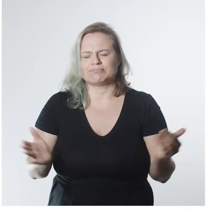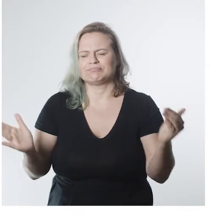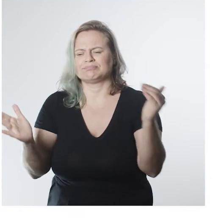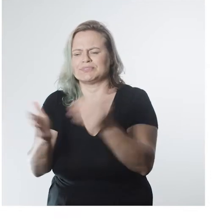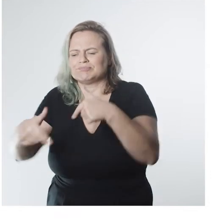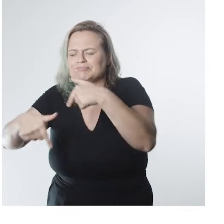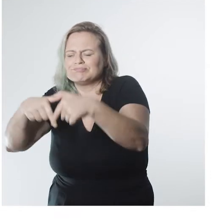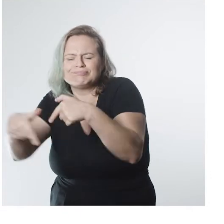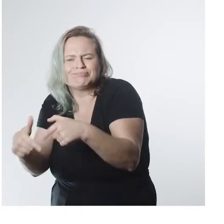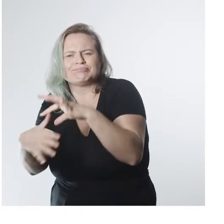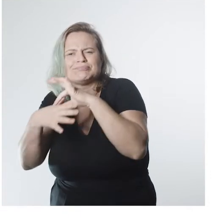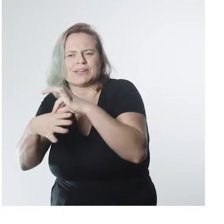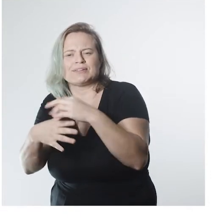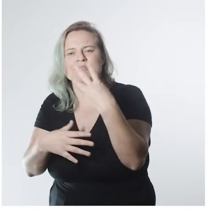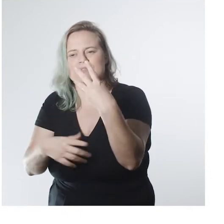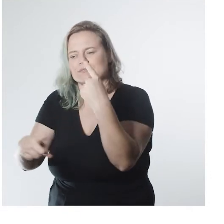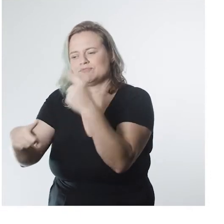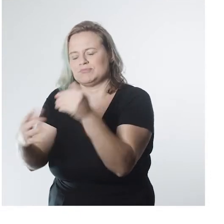carne. Repete pelo menos 3 vezes.